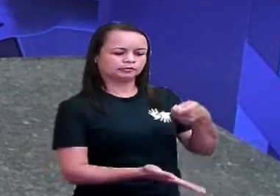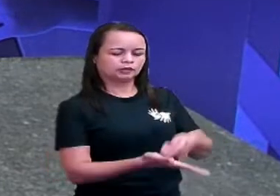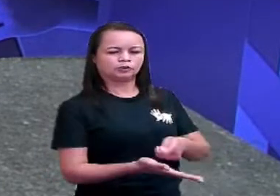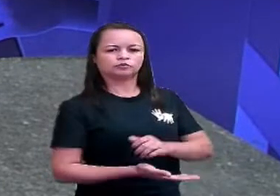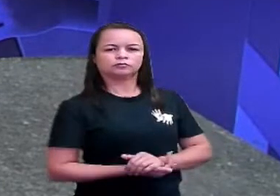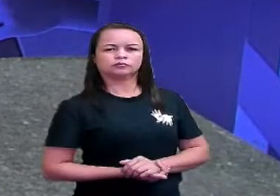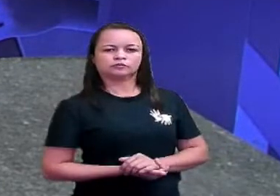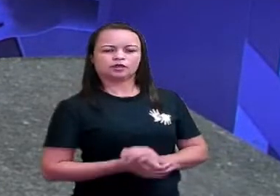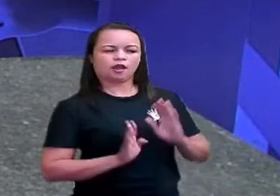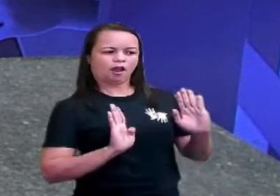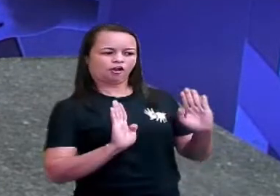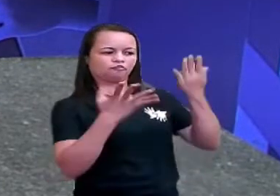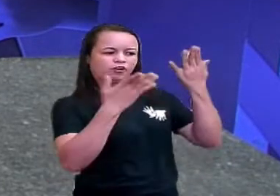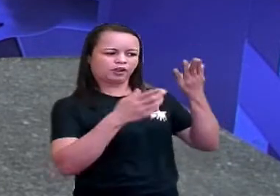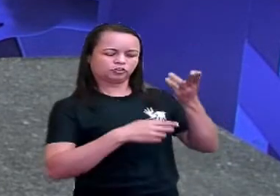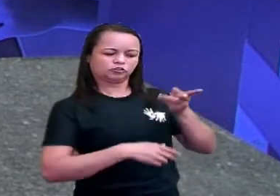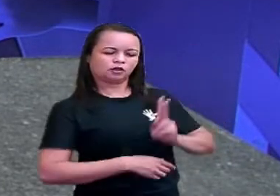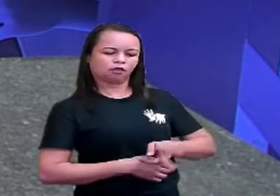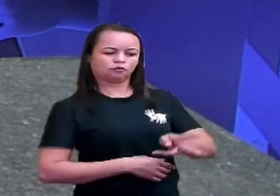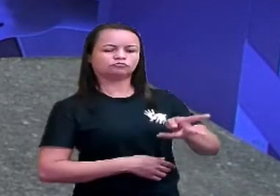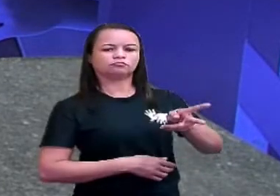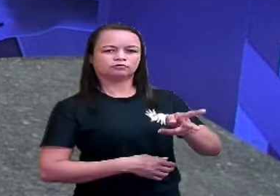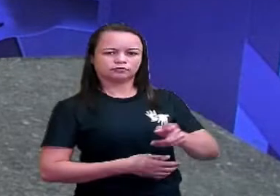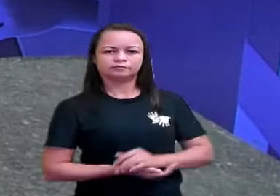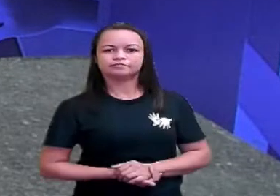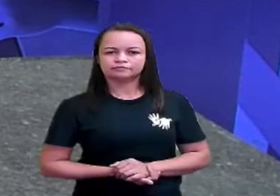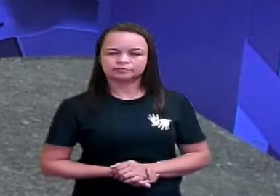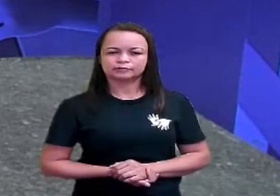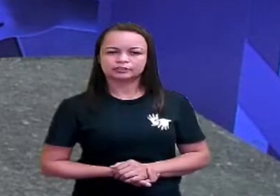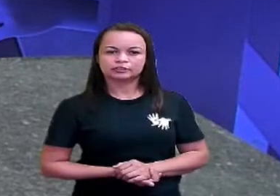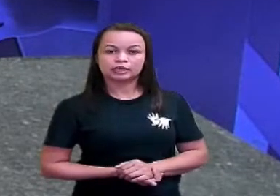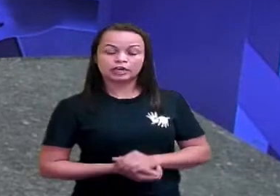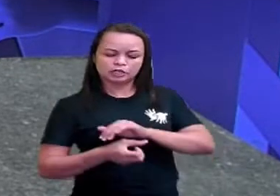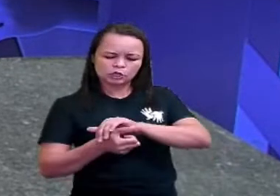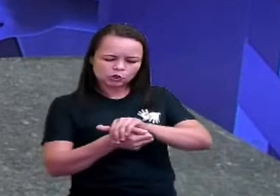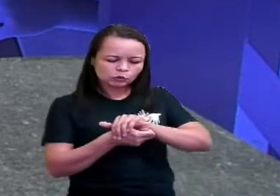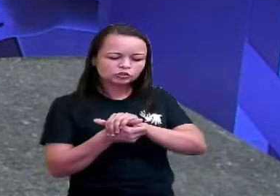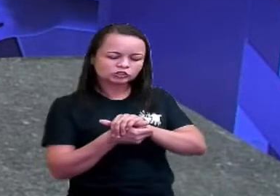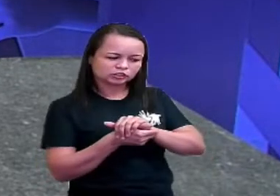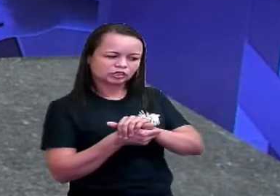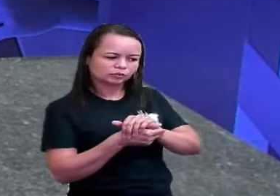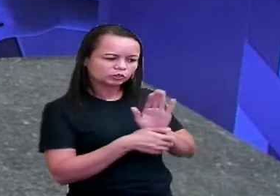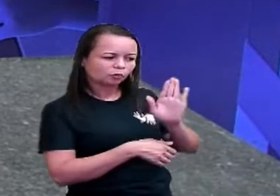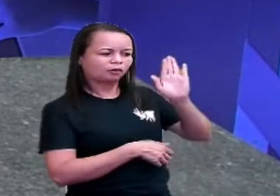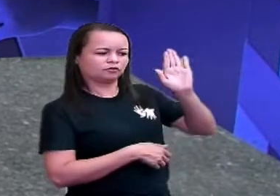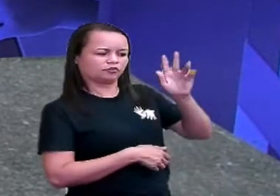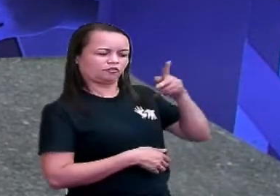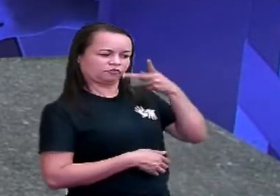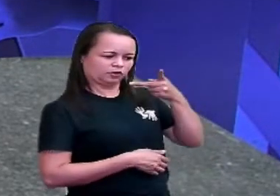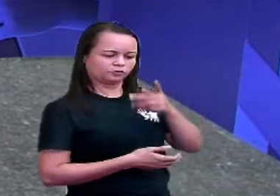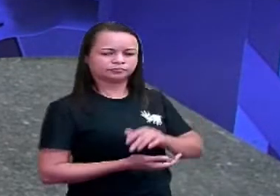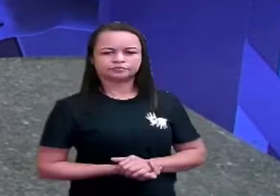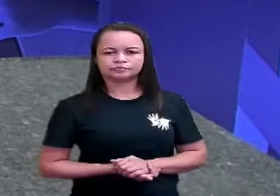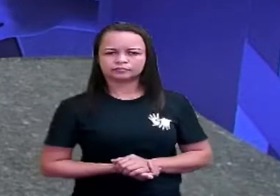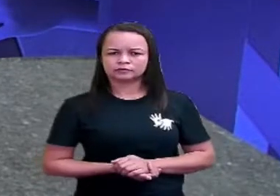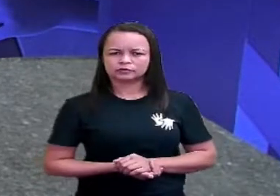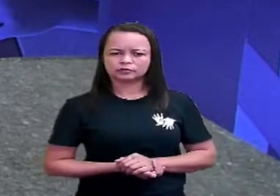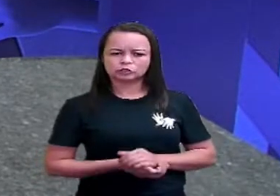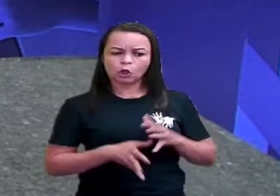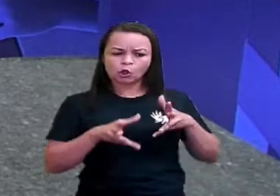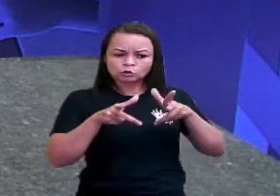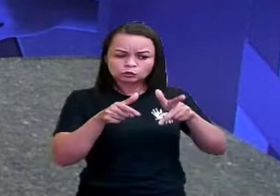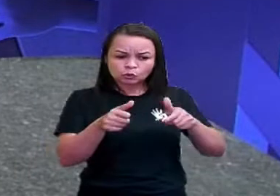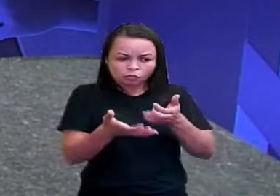festa continua." O jabuti pediu a palavra e falou: "Gente, todo mundo